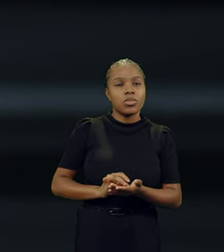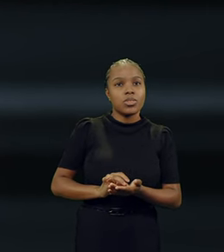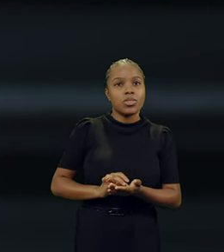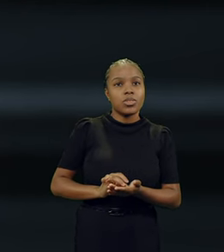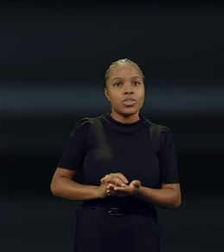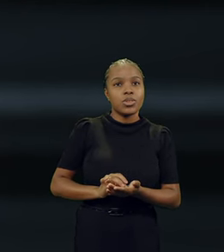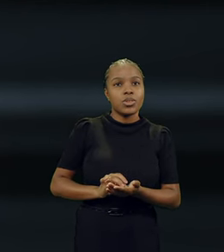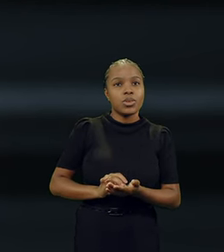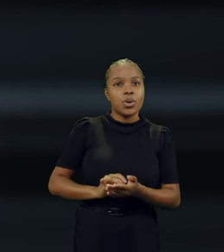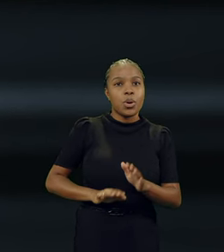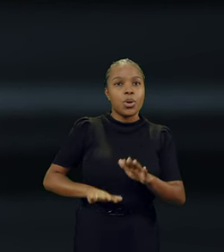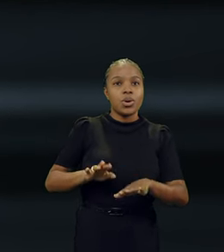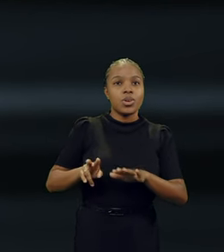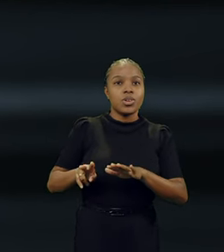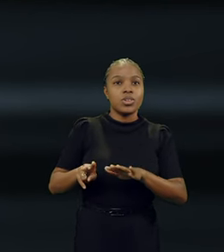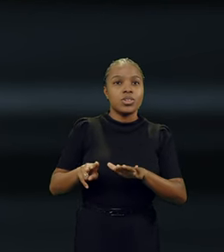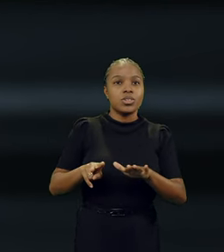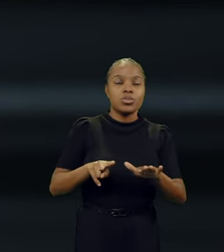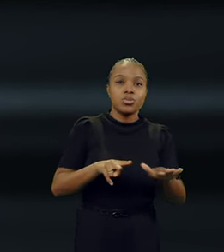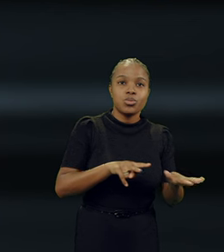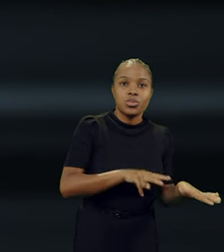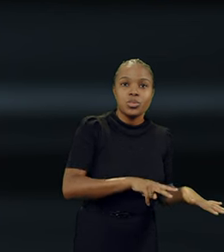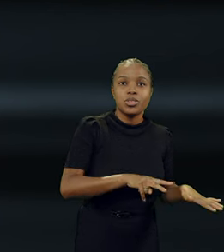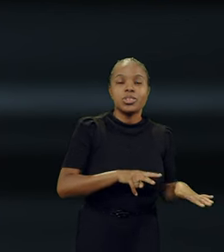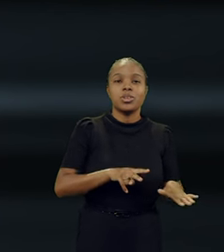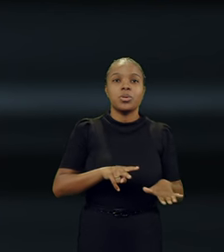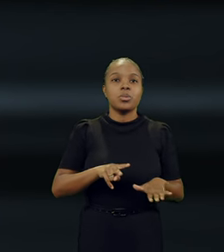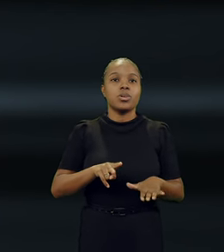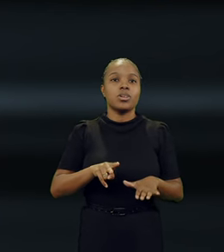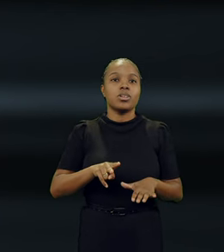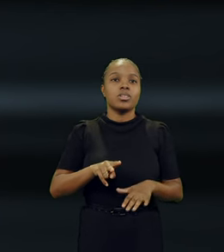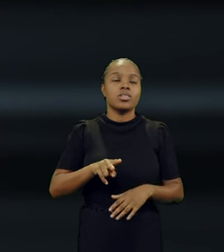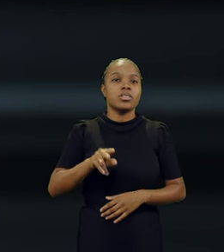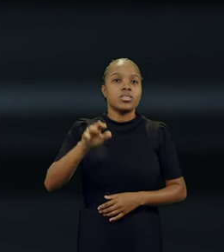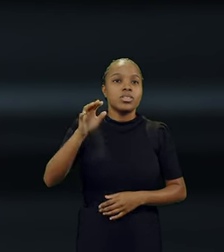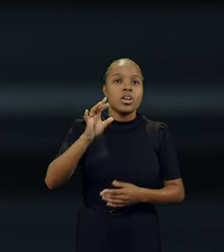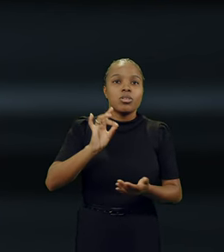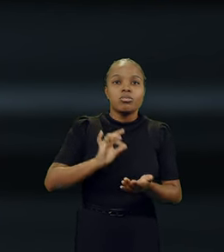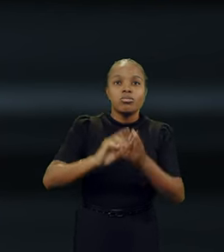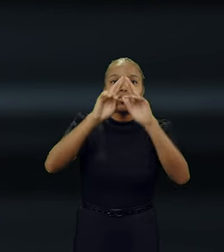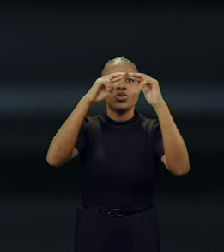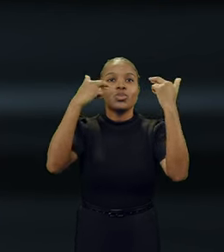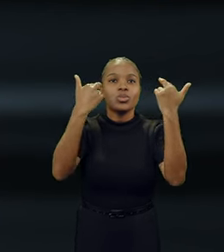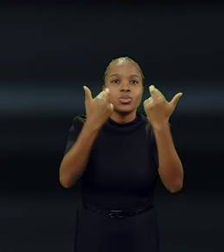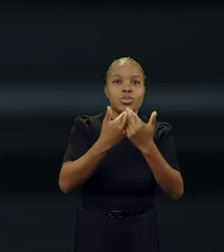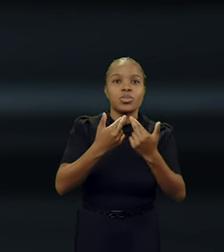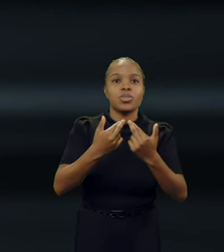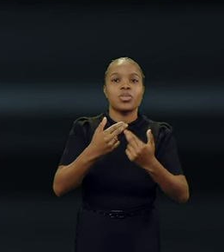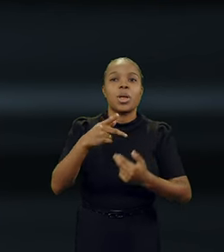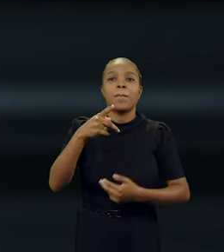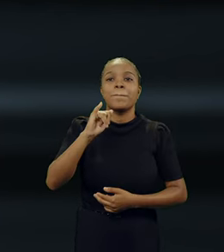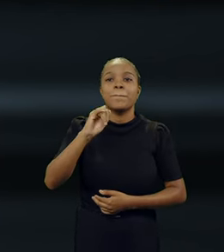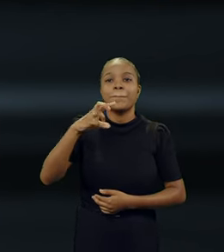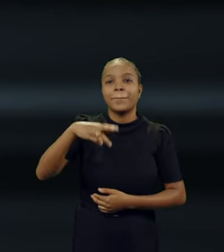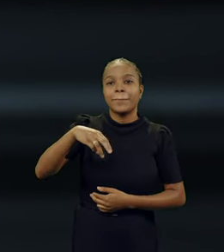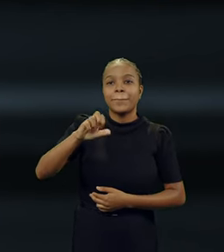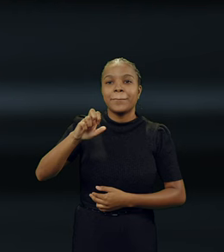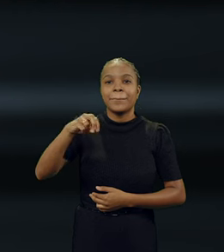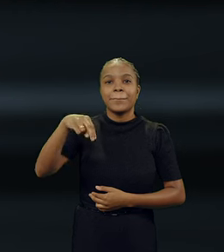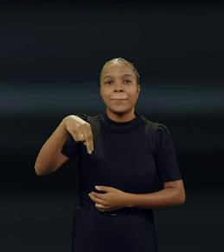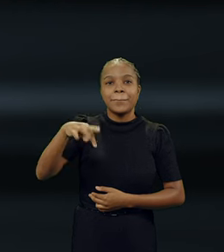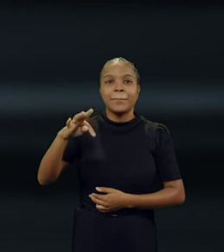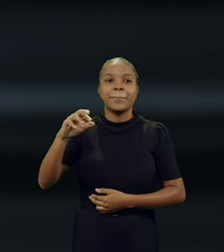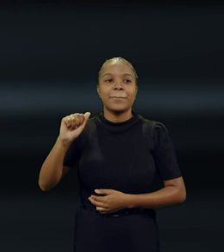Umas duas semanas chamando de pimenta do reino. As mulheres pimenta do reino.